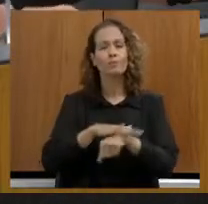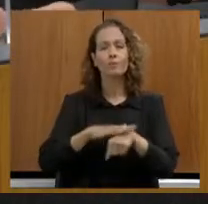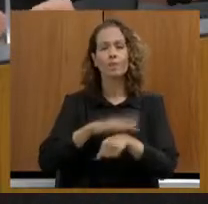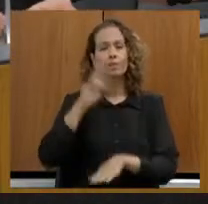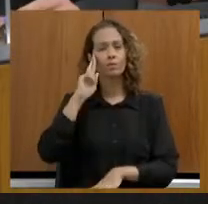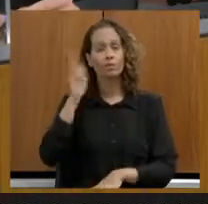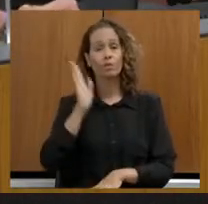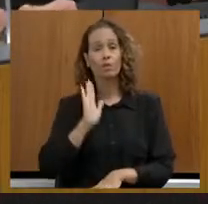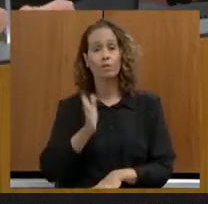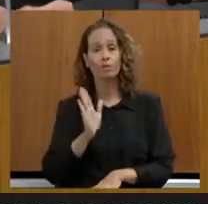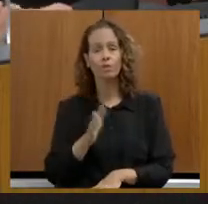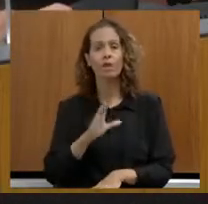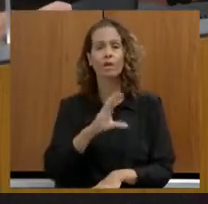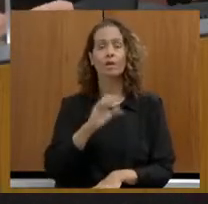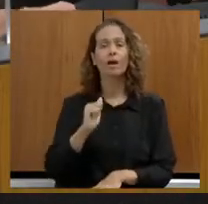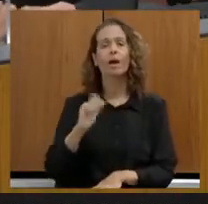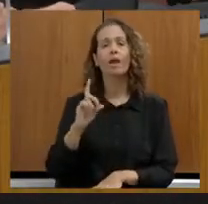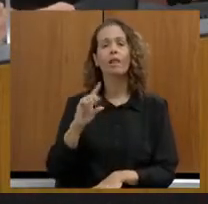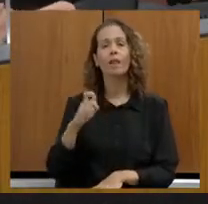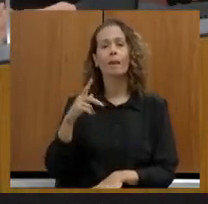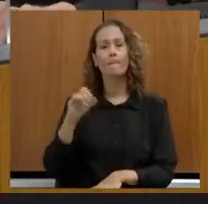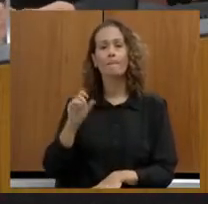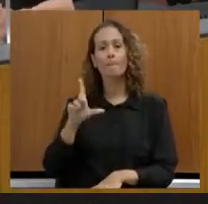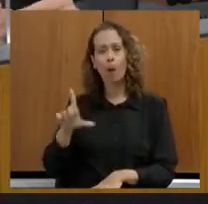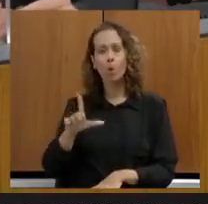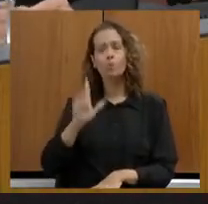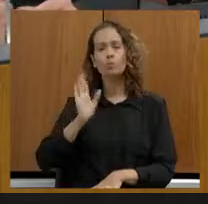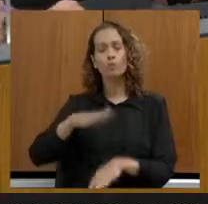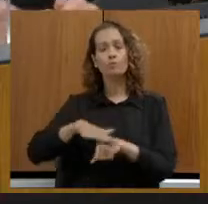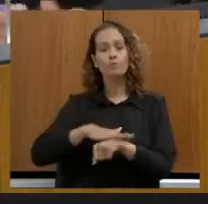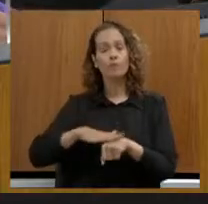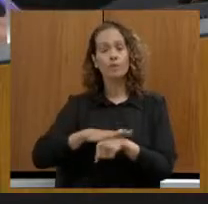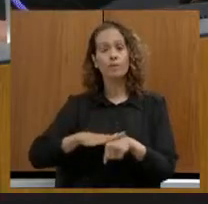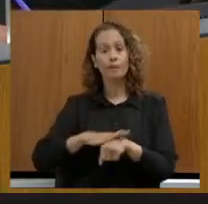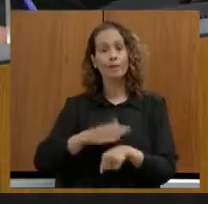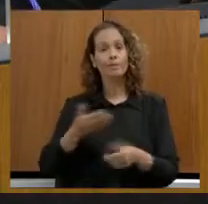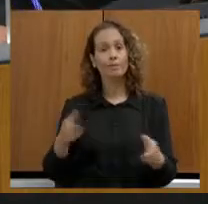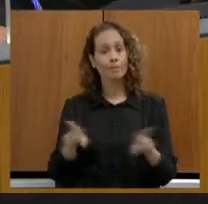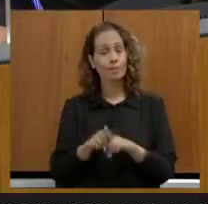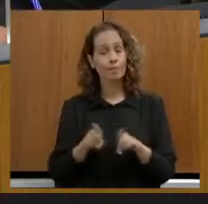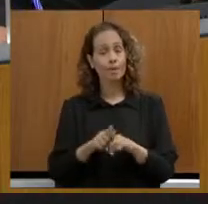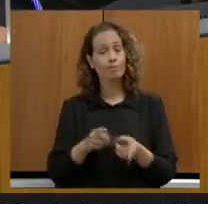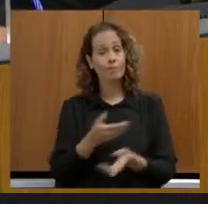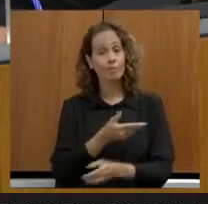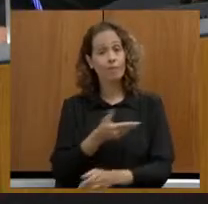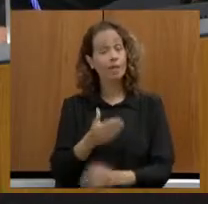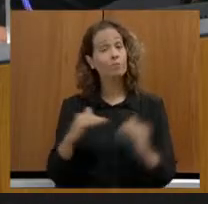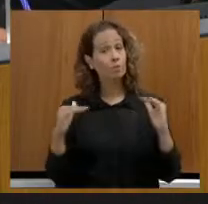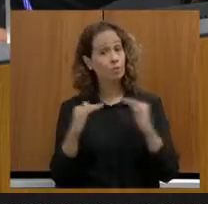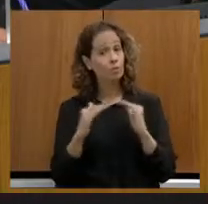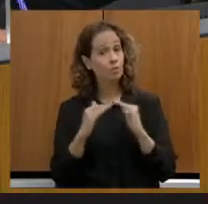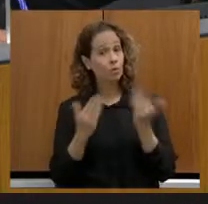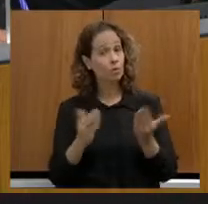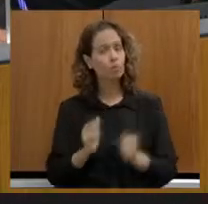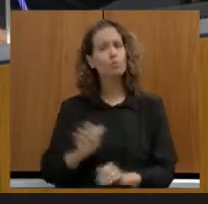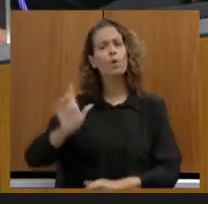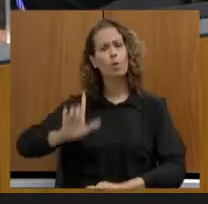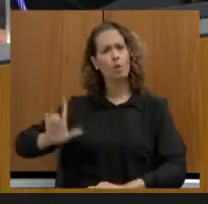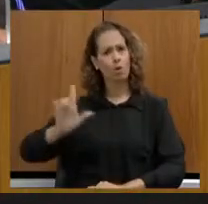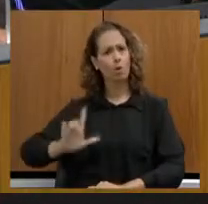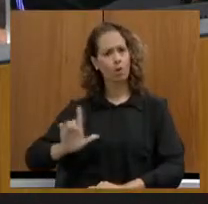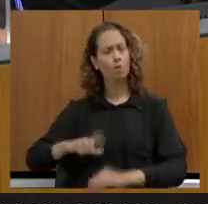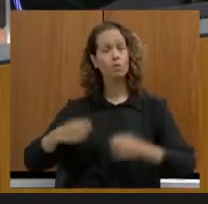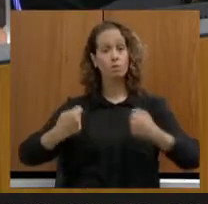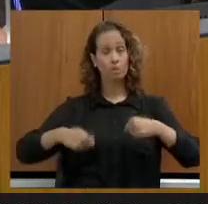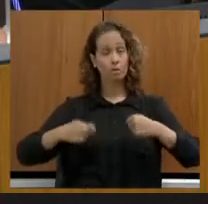com a direção da Acadepol que a gestora dessa correta dessa escola e eles estão de acordo é claro precisa